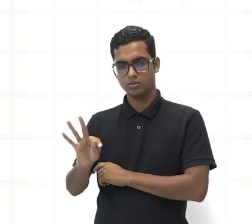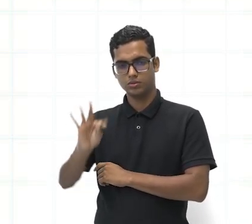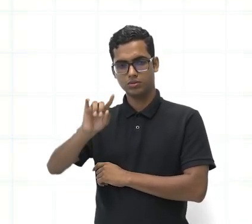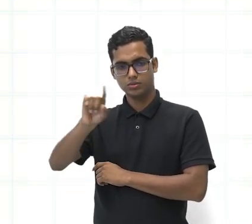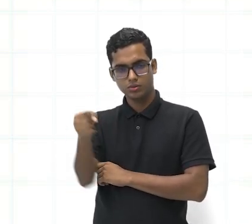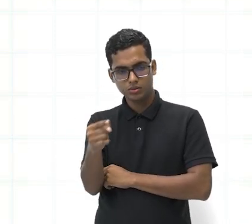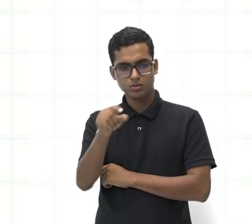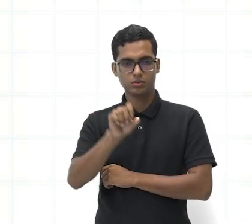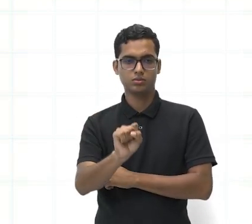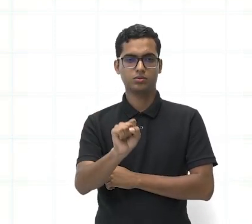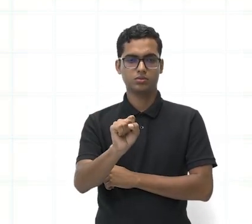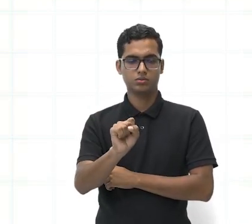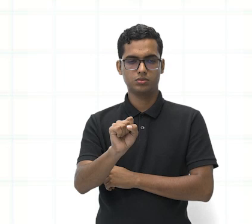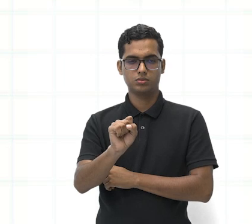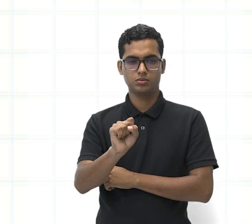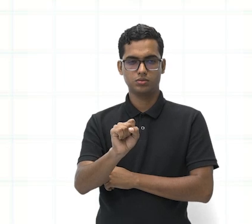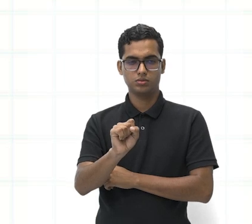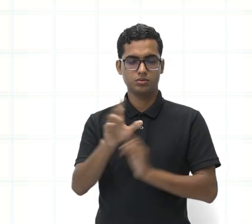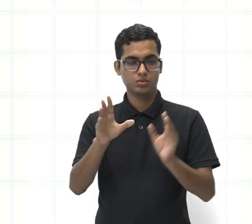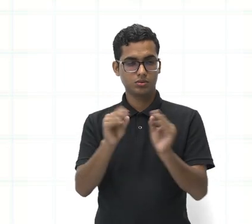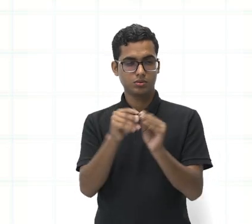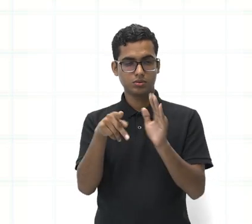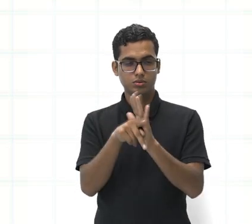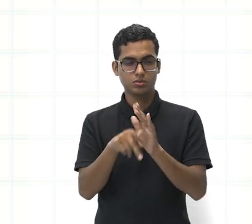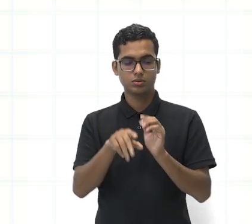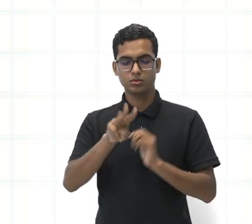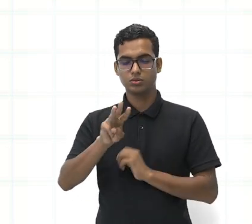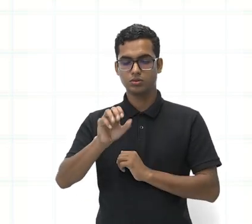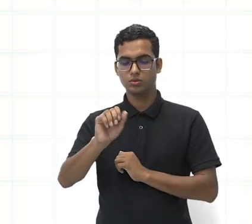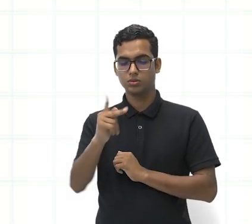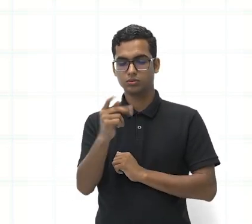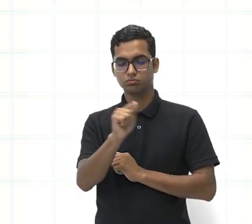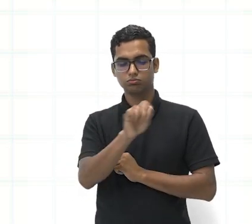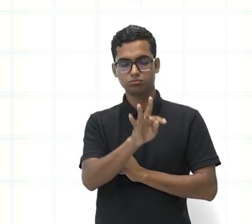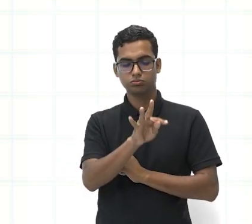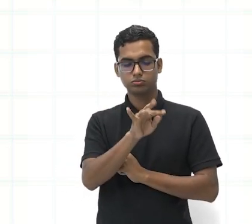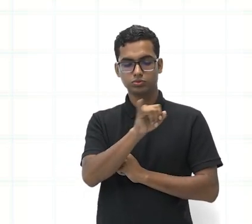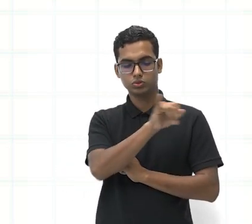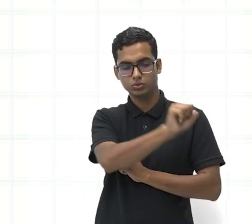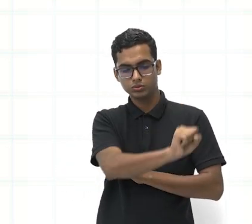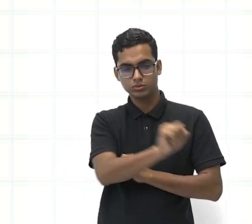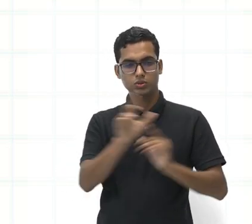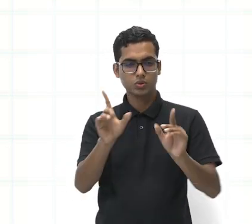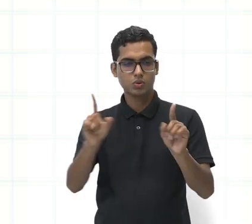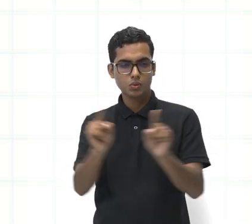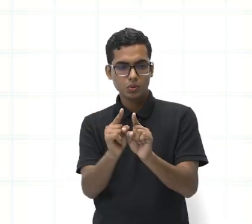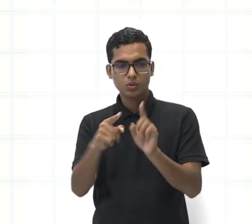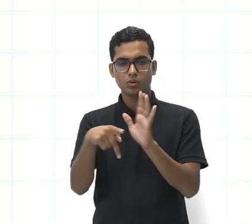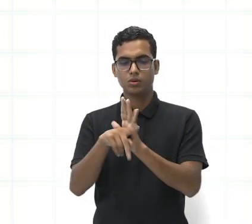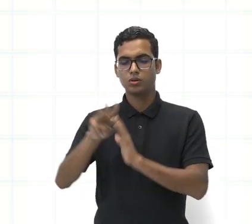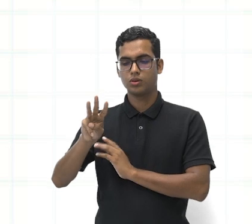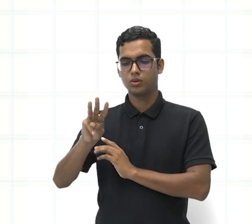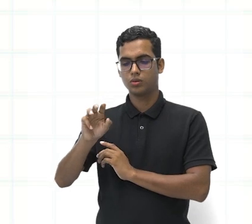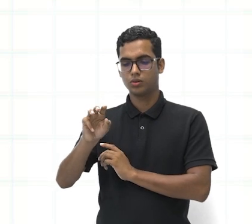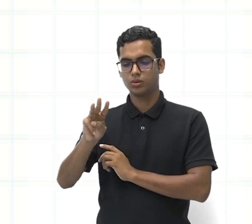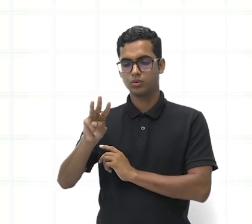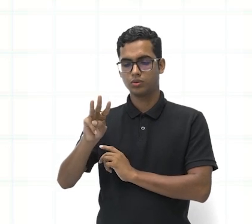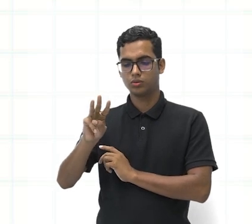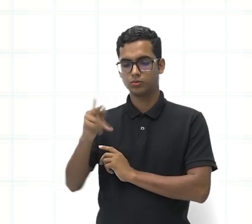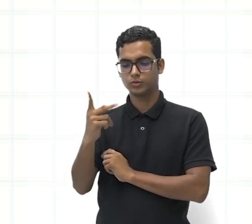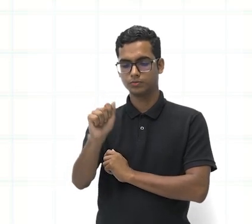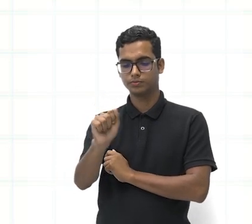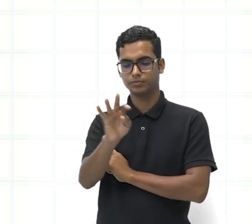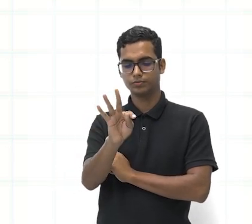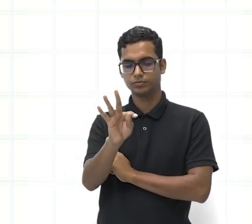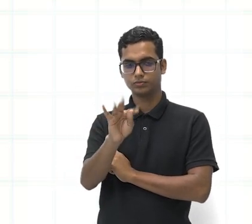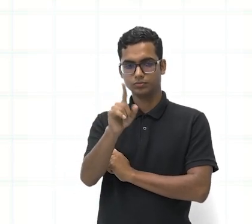is, tá? Aí eu abreviei. Quando que eu abrevio? A abreviação, gente, é muito comum na fala, tá? Porque a ideia é justamente passar uma